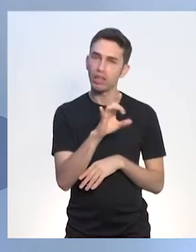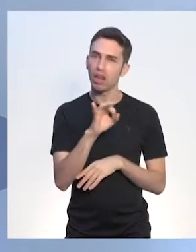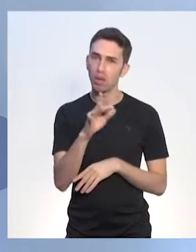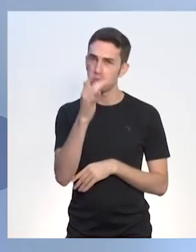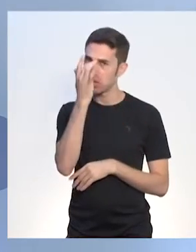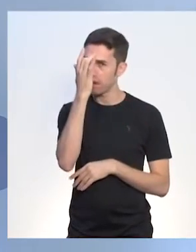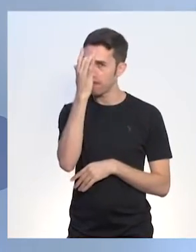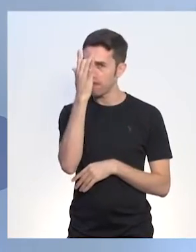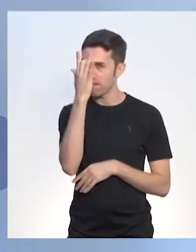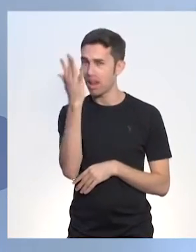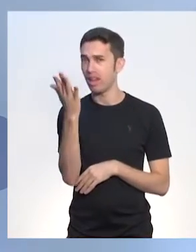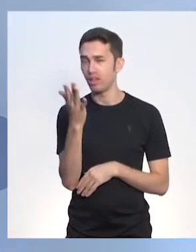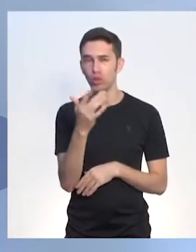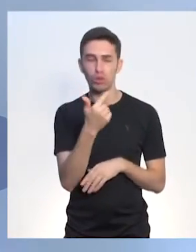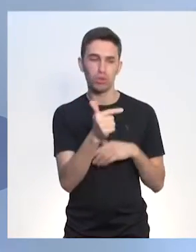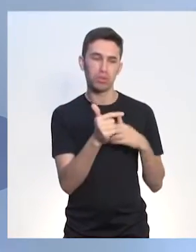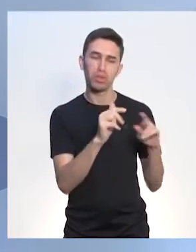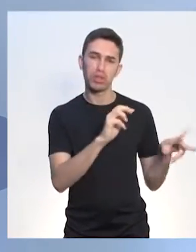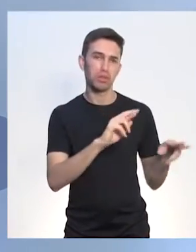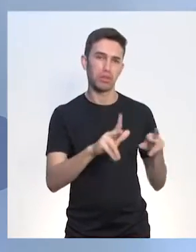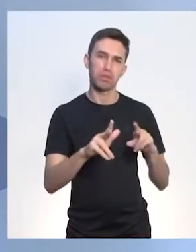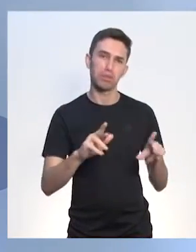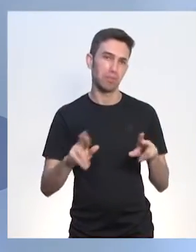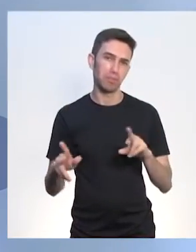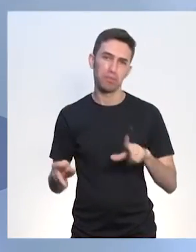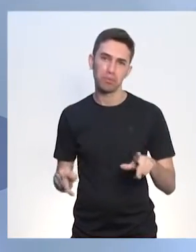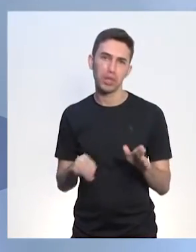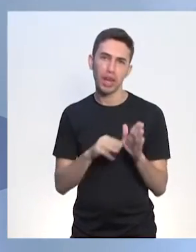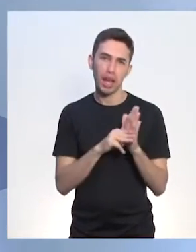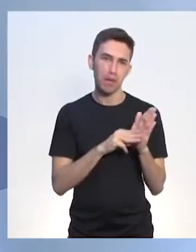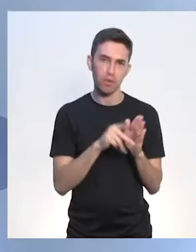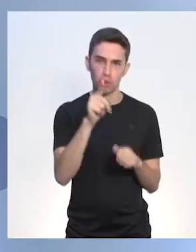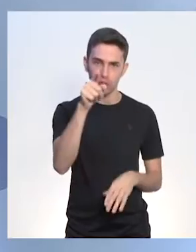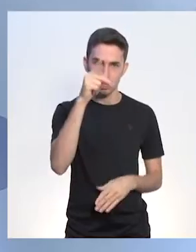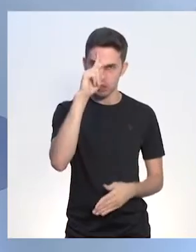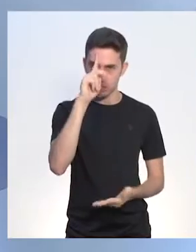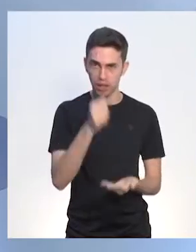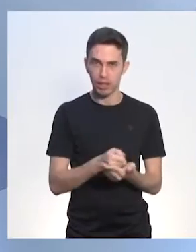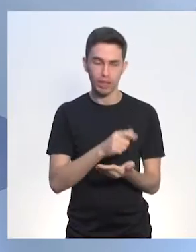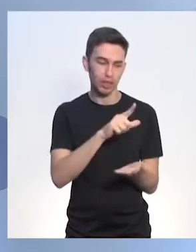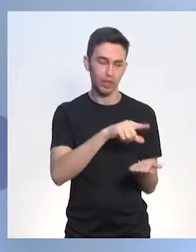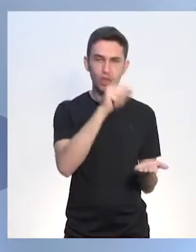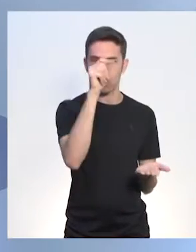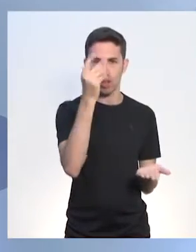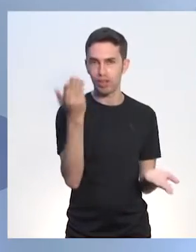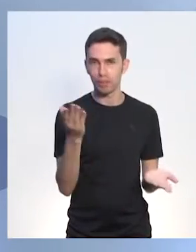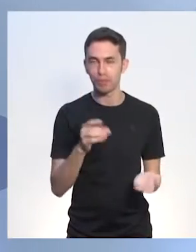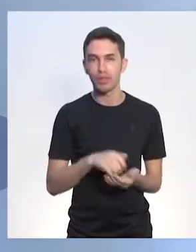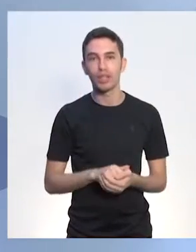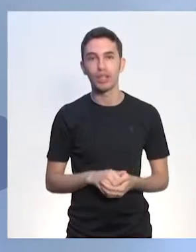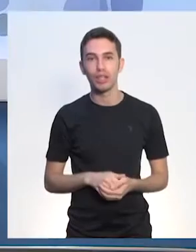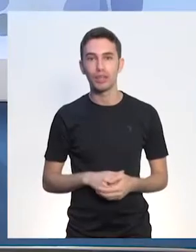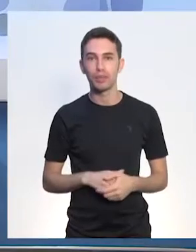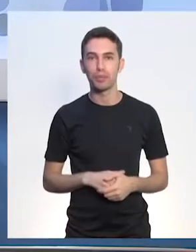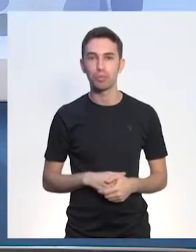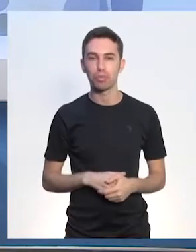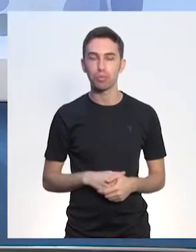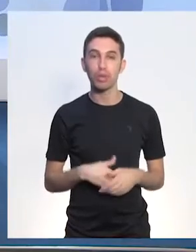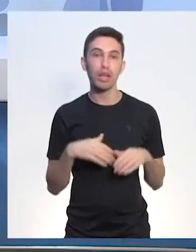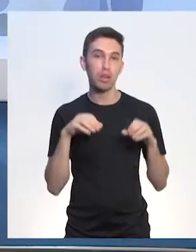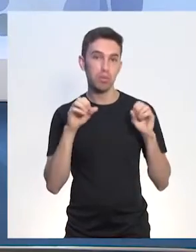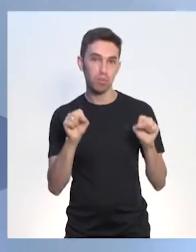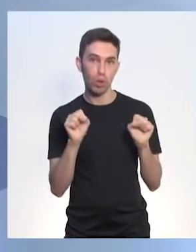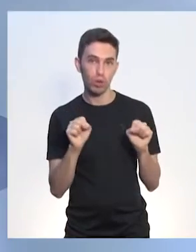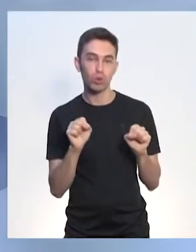facilidade, né? Tem um pouco mais de facilidade de fazer de um método específico. E é isso que a gente tem que pensar. Beleza. Posso fazer